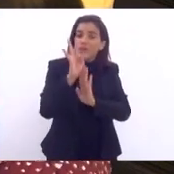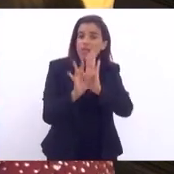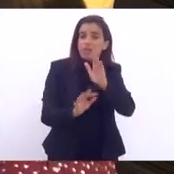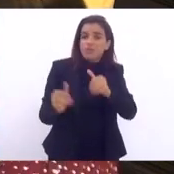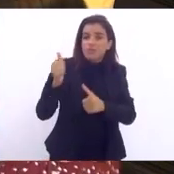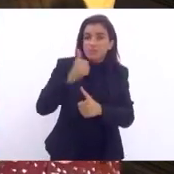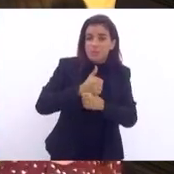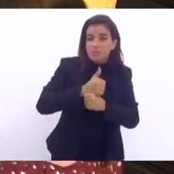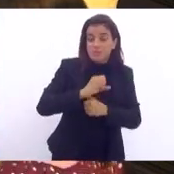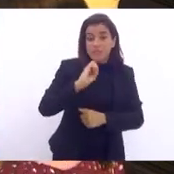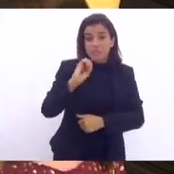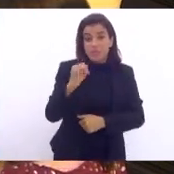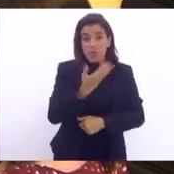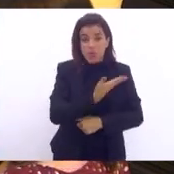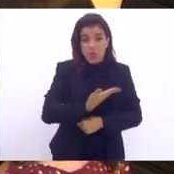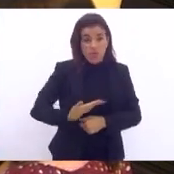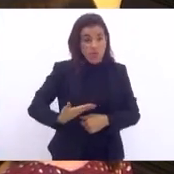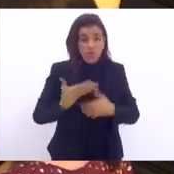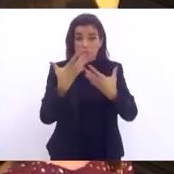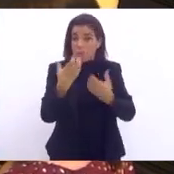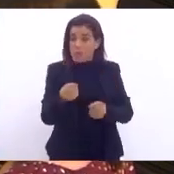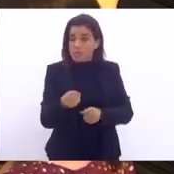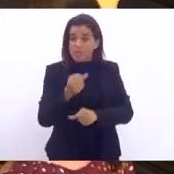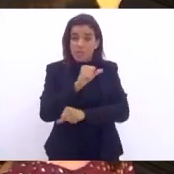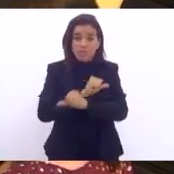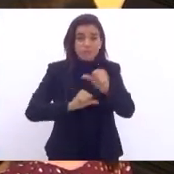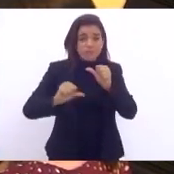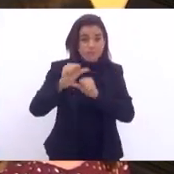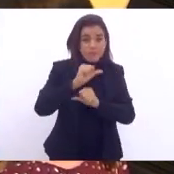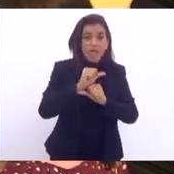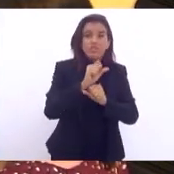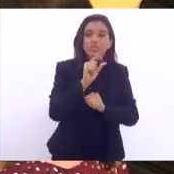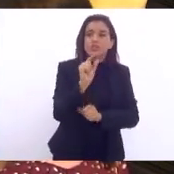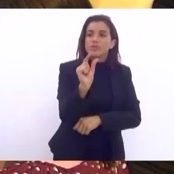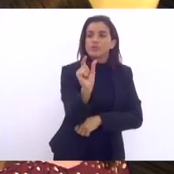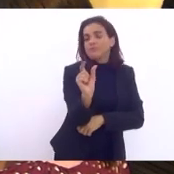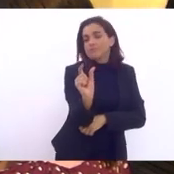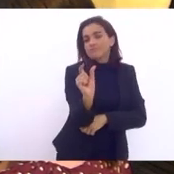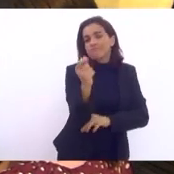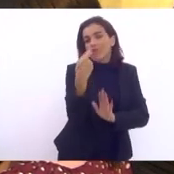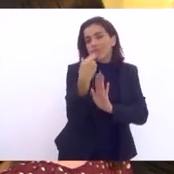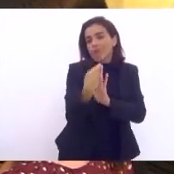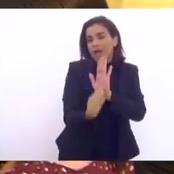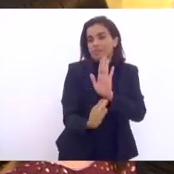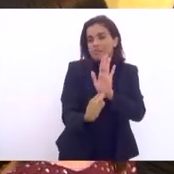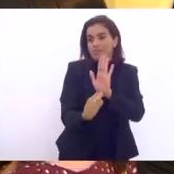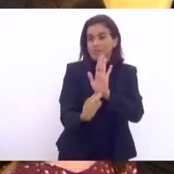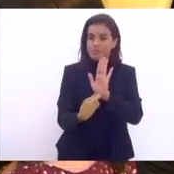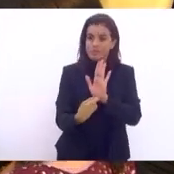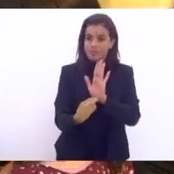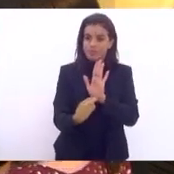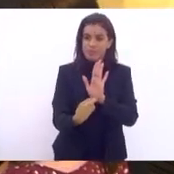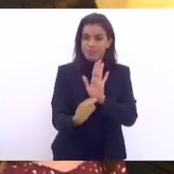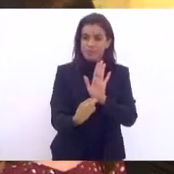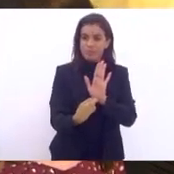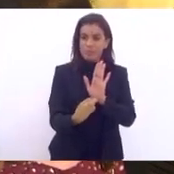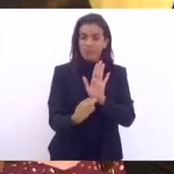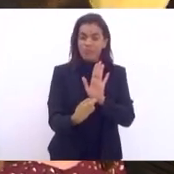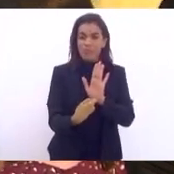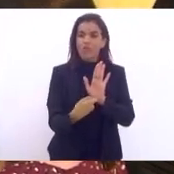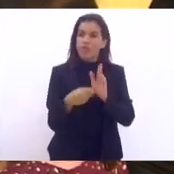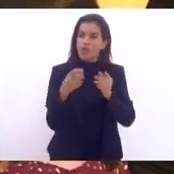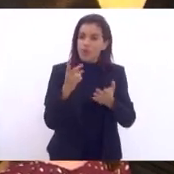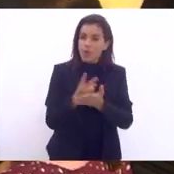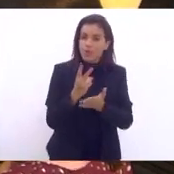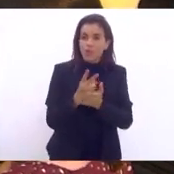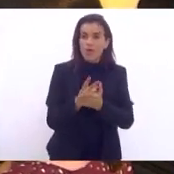alterações, a gente só muda aquela pequena detalhe do texto e mantém o parecer pela constitucionalidade com emenda, de modo que a lei possa ser